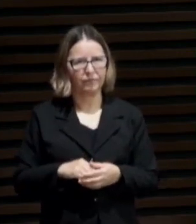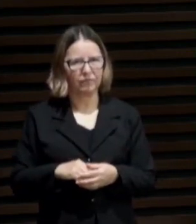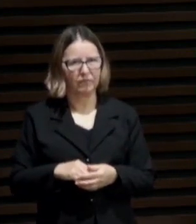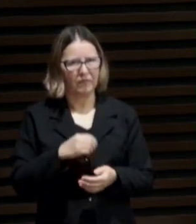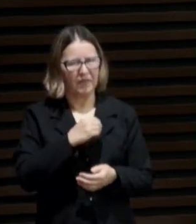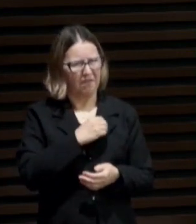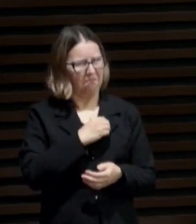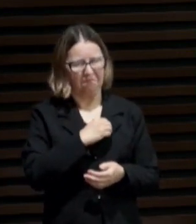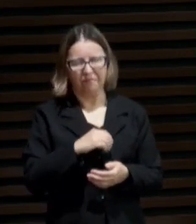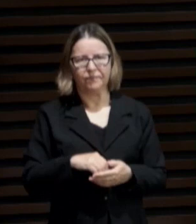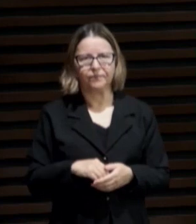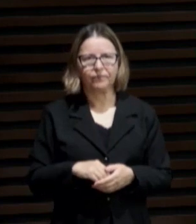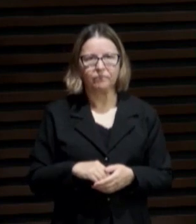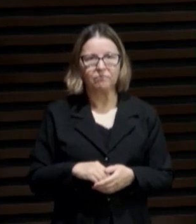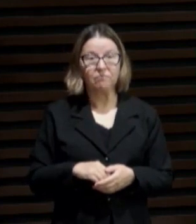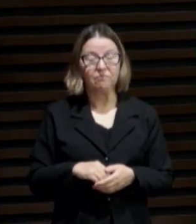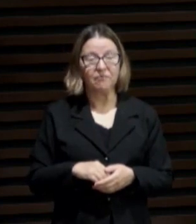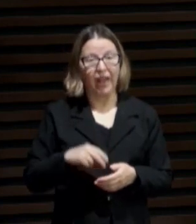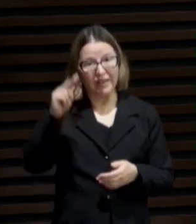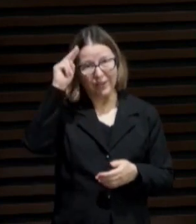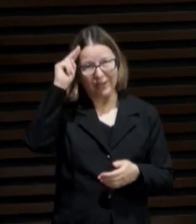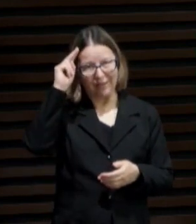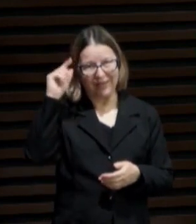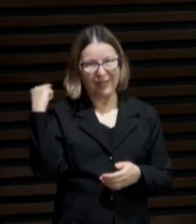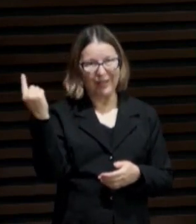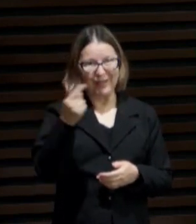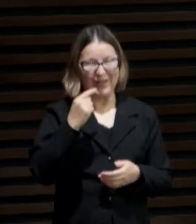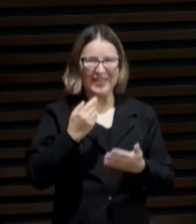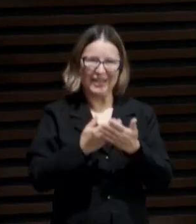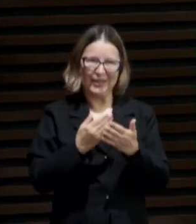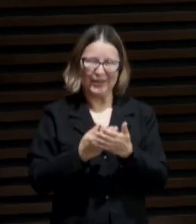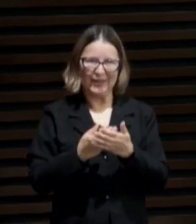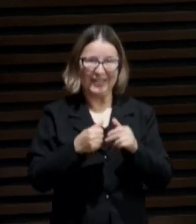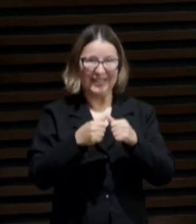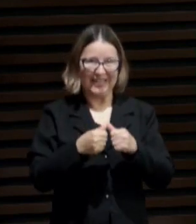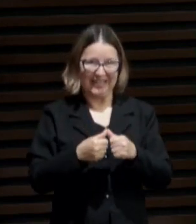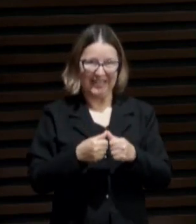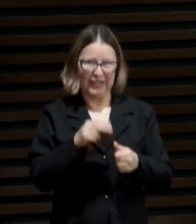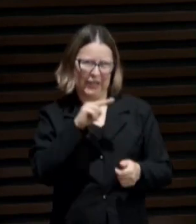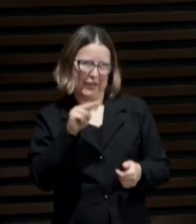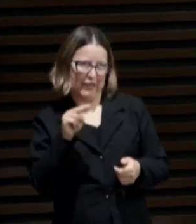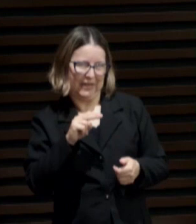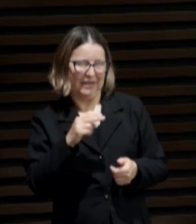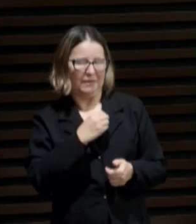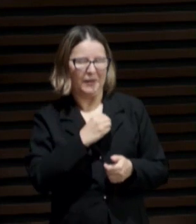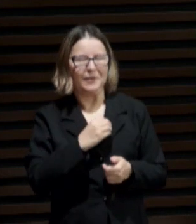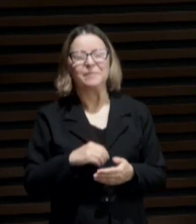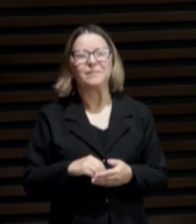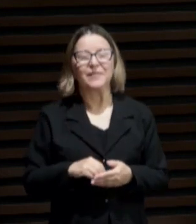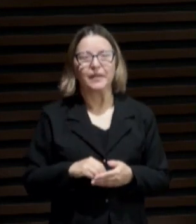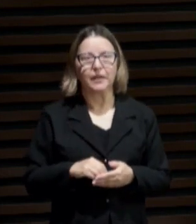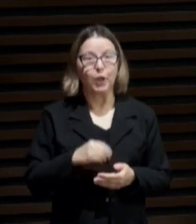Então, toda segunda-feira nós estamos estudando com os pais esses itens aqui, esses pecados. E o pecado da